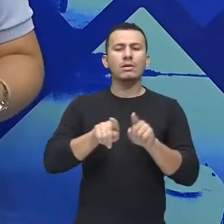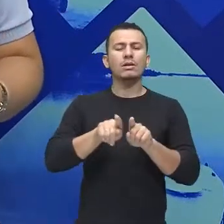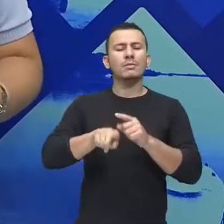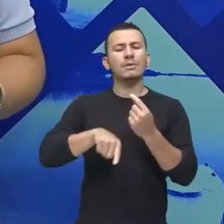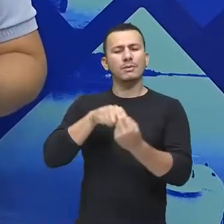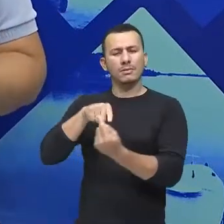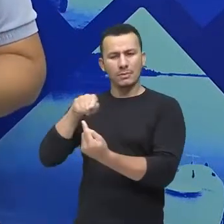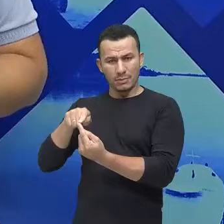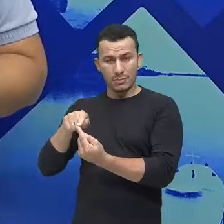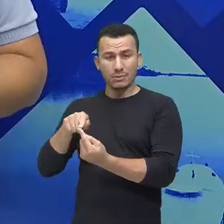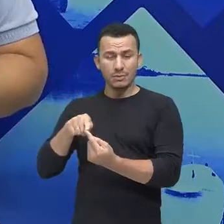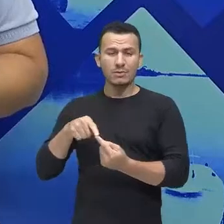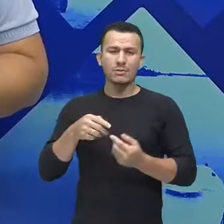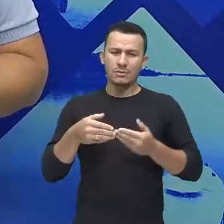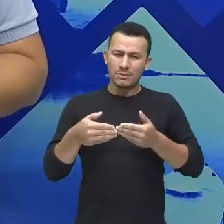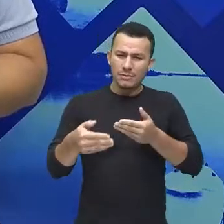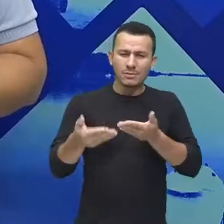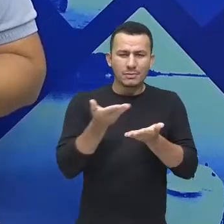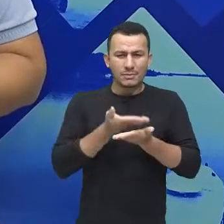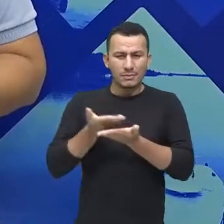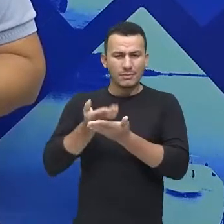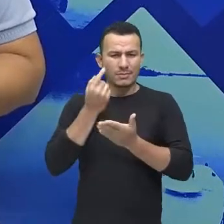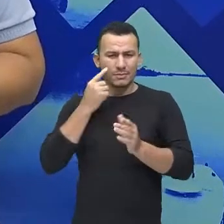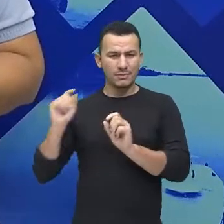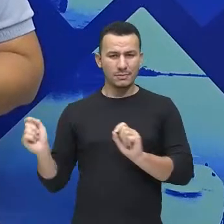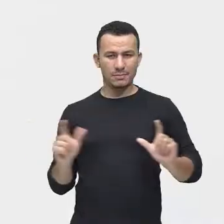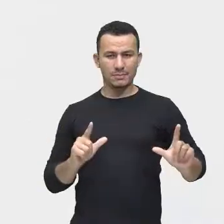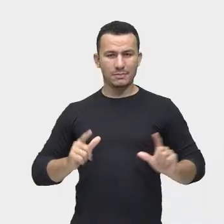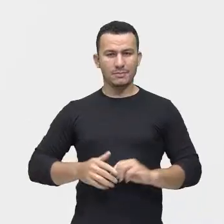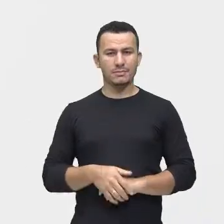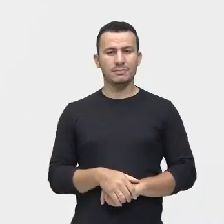funções. Então, acompanhem comigo na cartela.